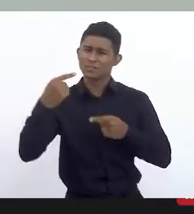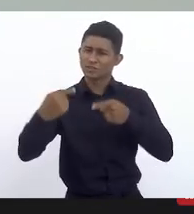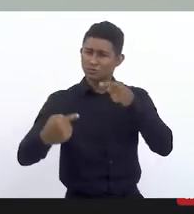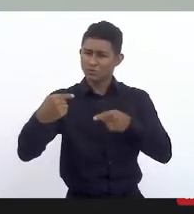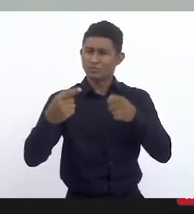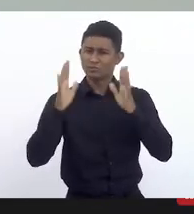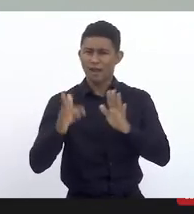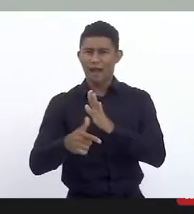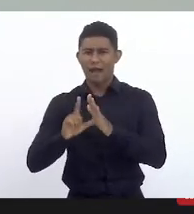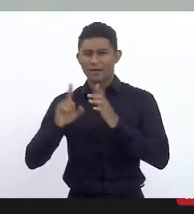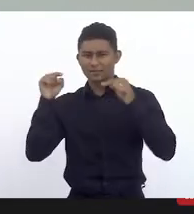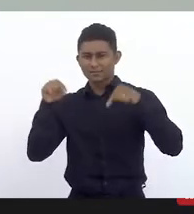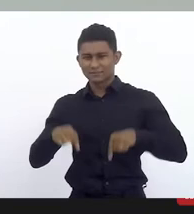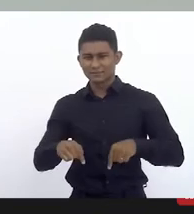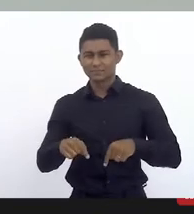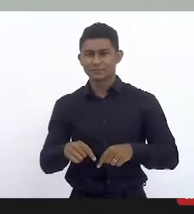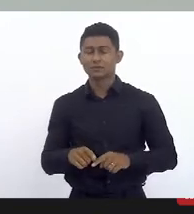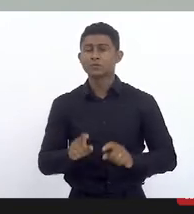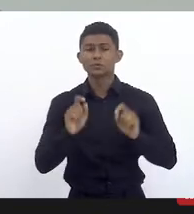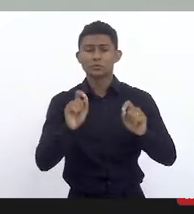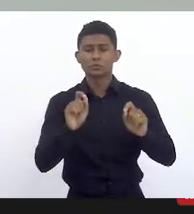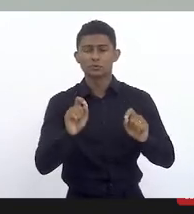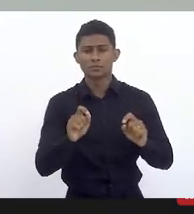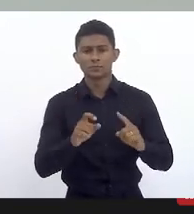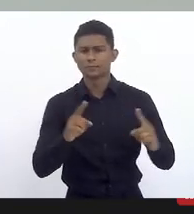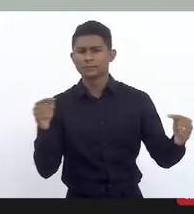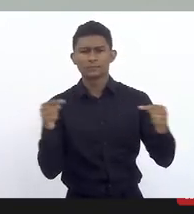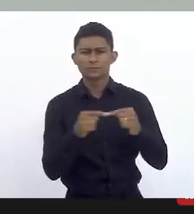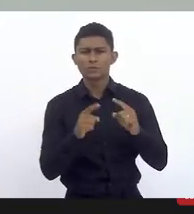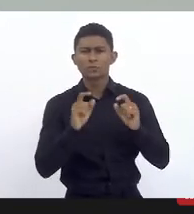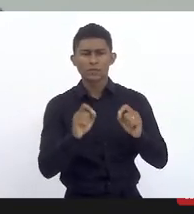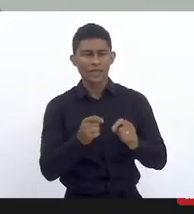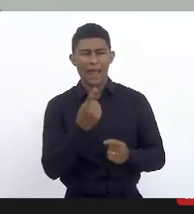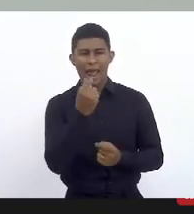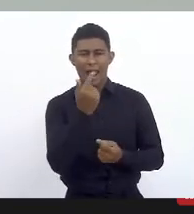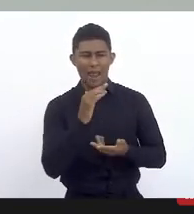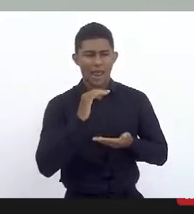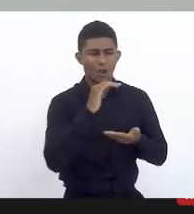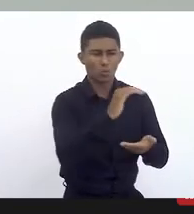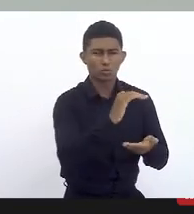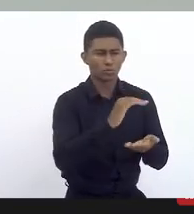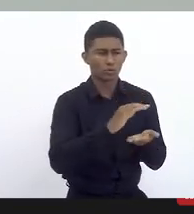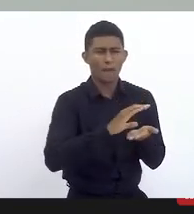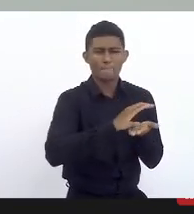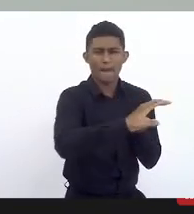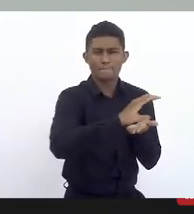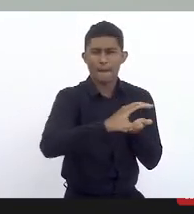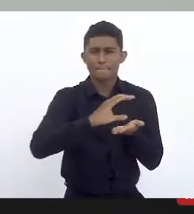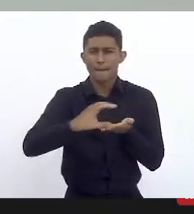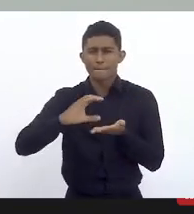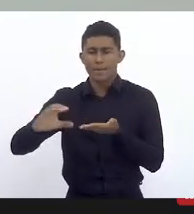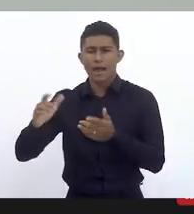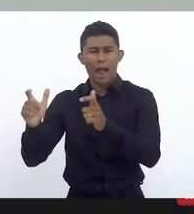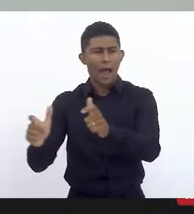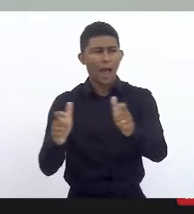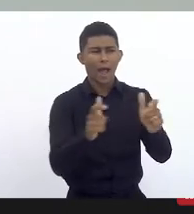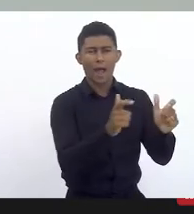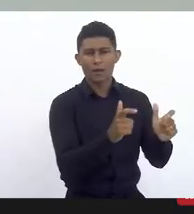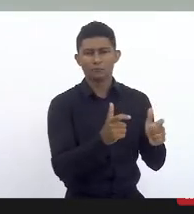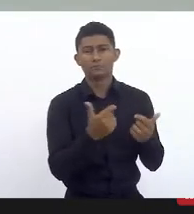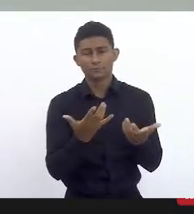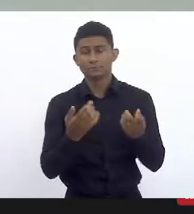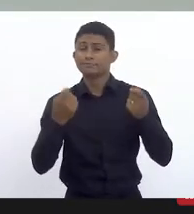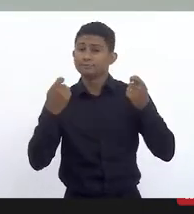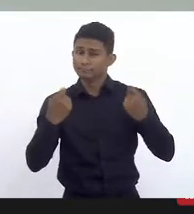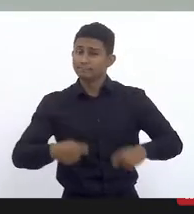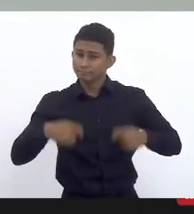satisfatória anteriormente, com relação à aplicação e destinação dos recursos, que é necessário que haja a